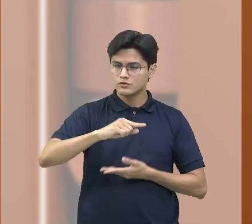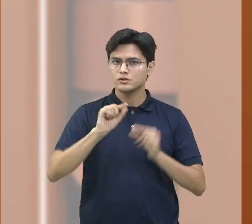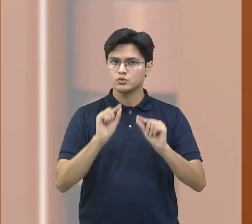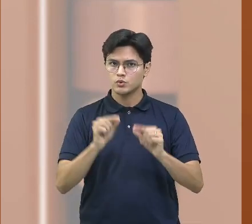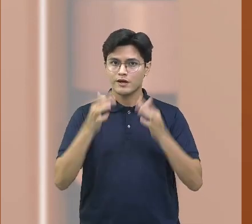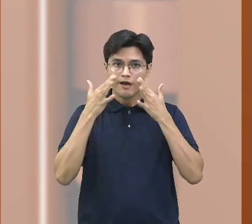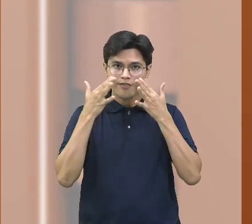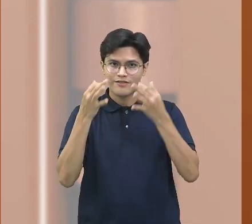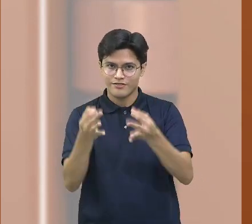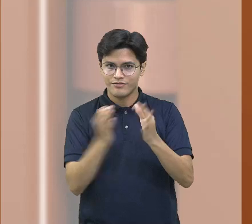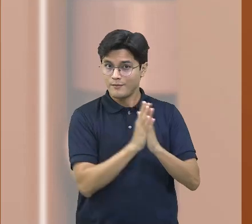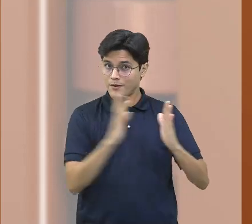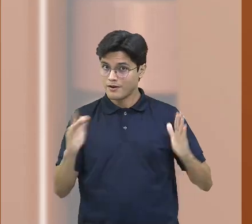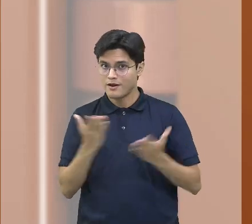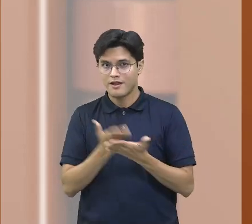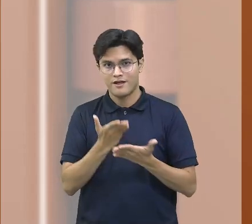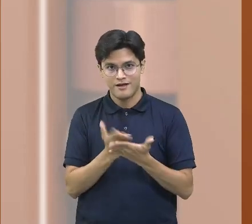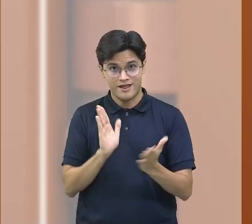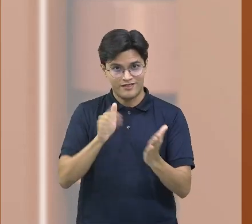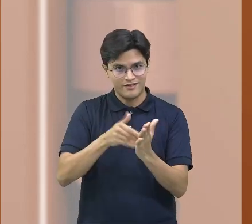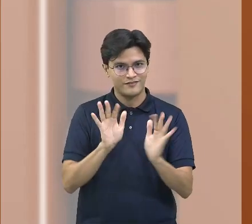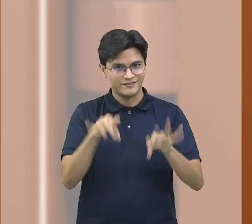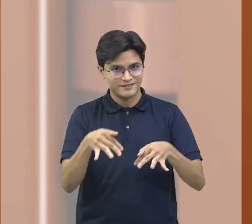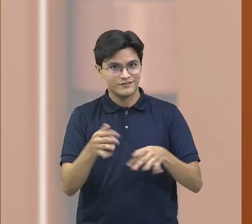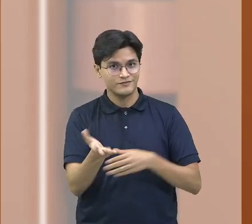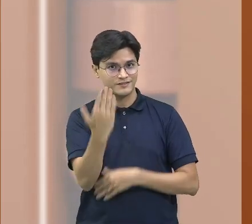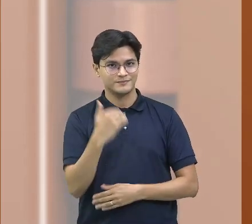a nossa aula e me acompanhe até o final. Vamos lá.